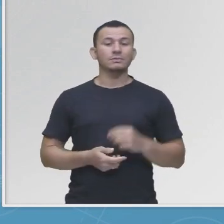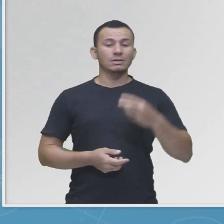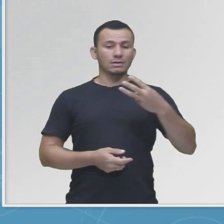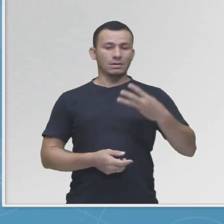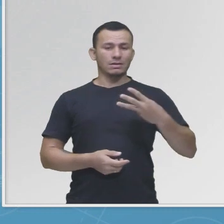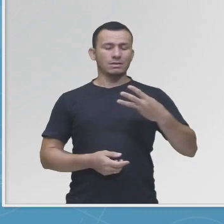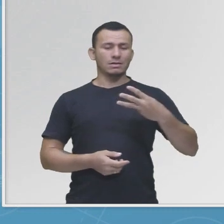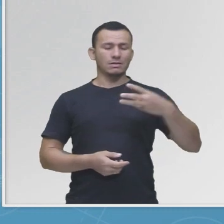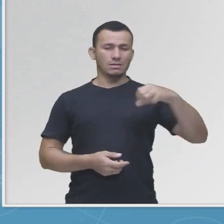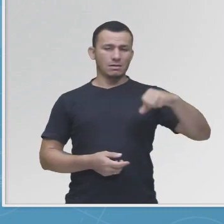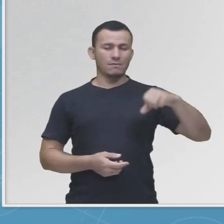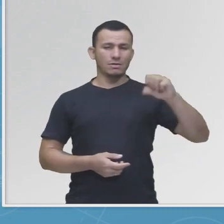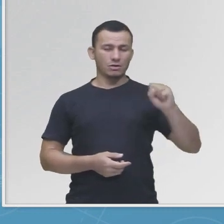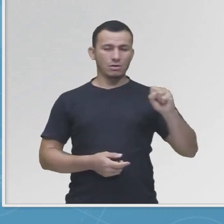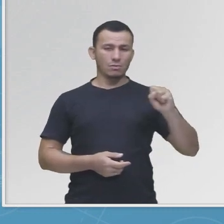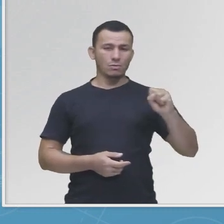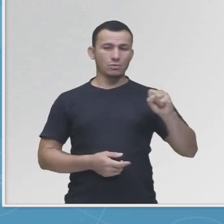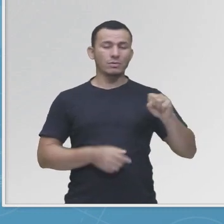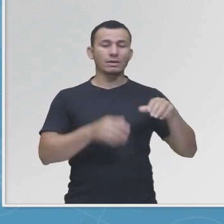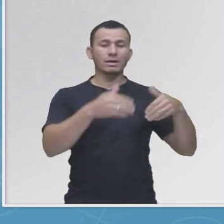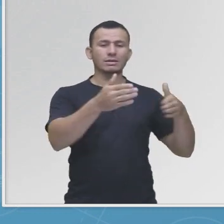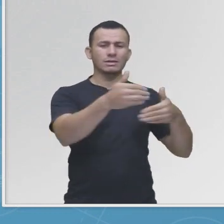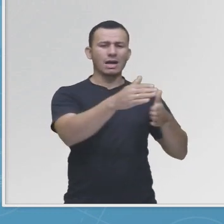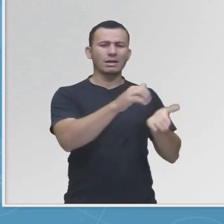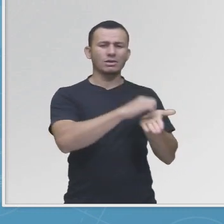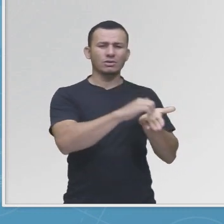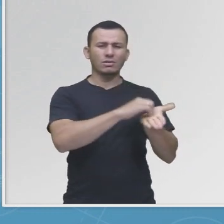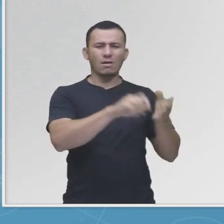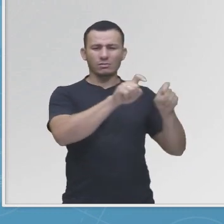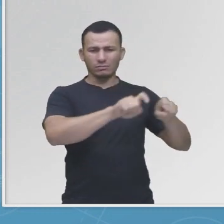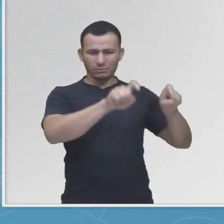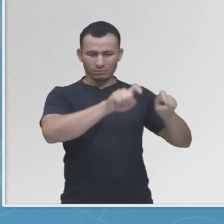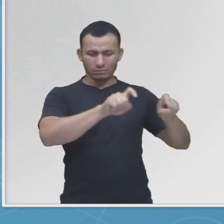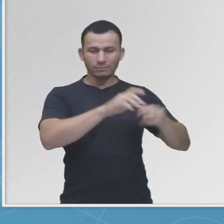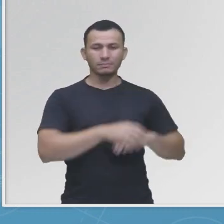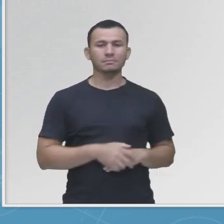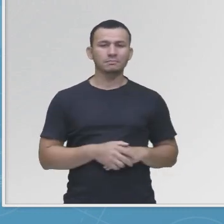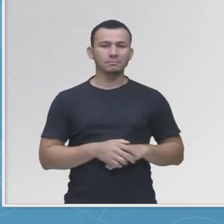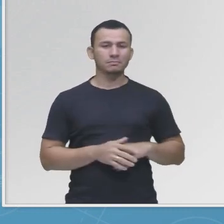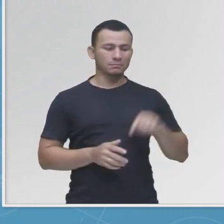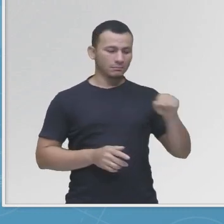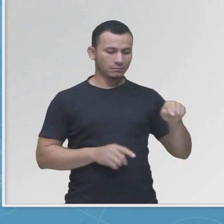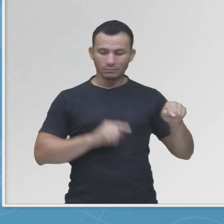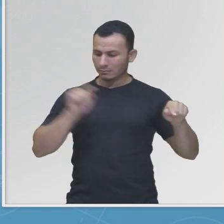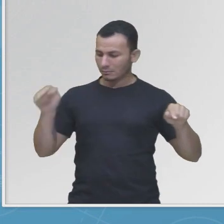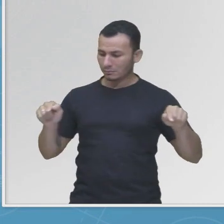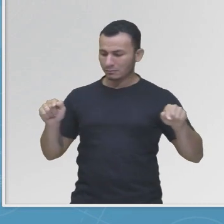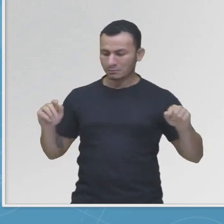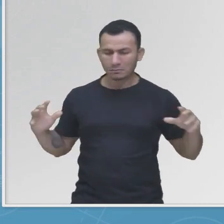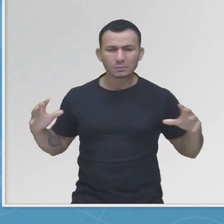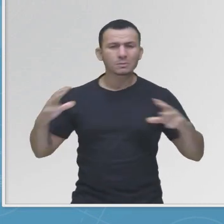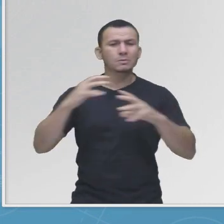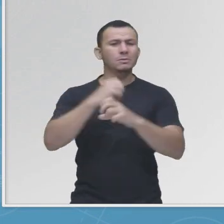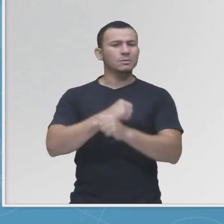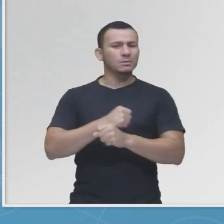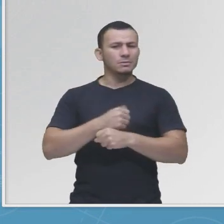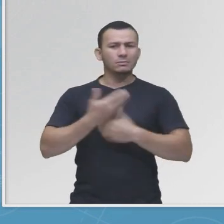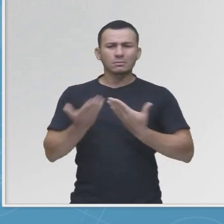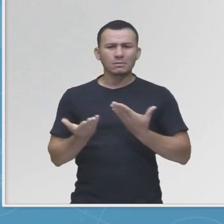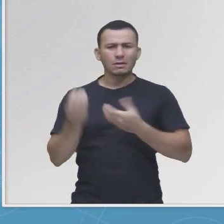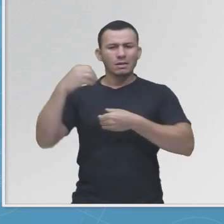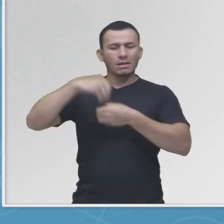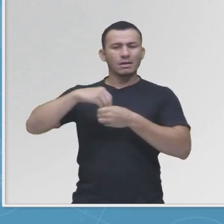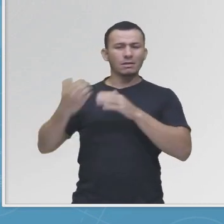398 pessoas trabalhando no seu escritório. Quantas pessoas trabalham ao todo nessa empresa?